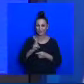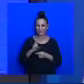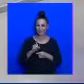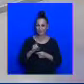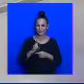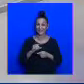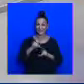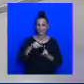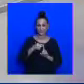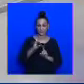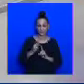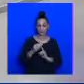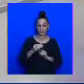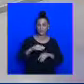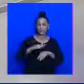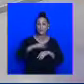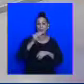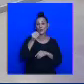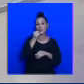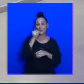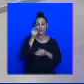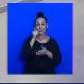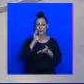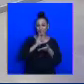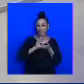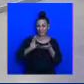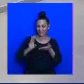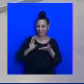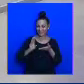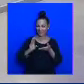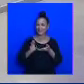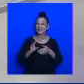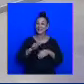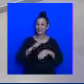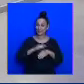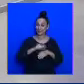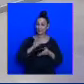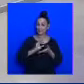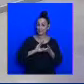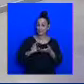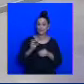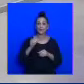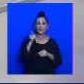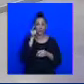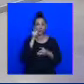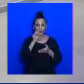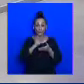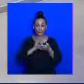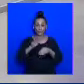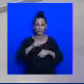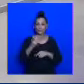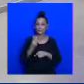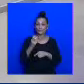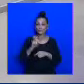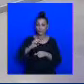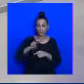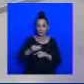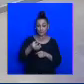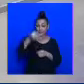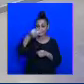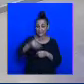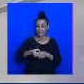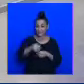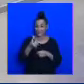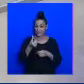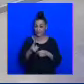reais. Na Mais Milionária são mais prêmios e mais chances de ganhar. Lembrando que para levar o prêmio de 20 milhões, você tem que